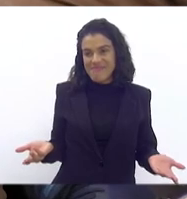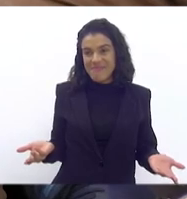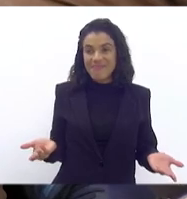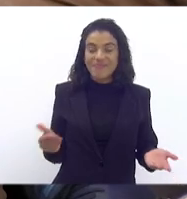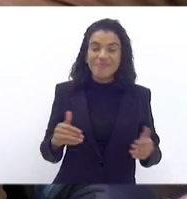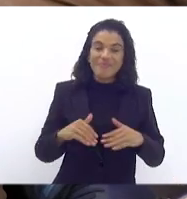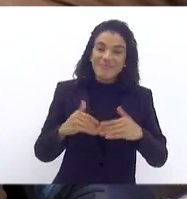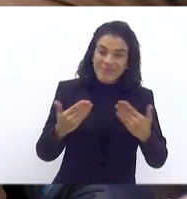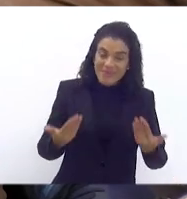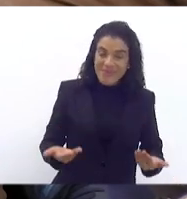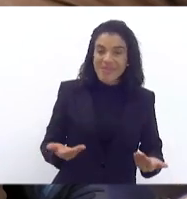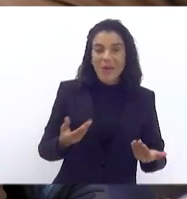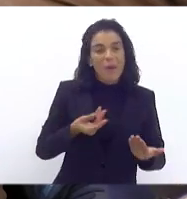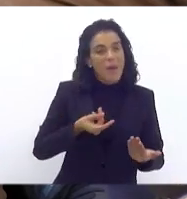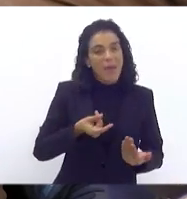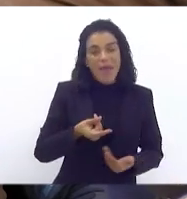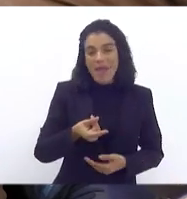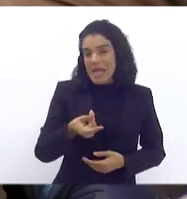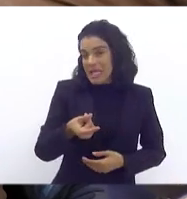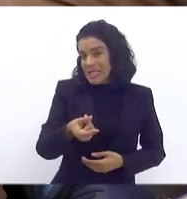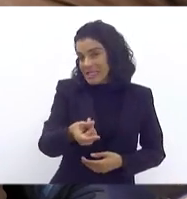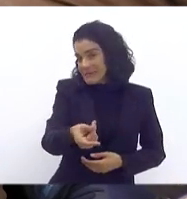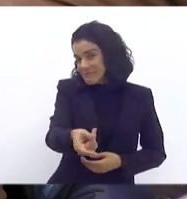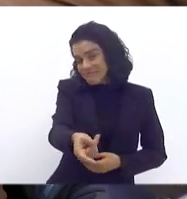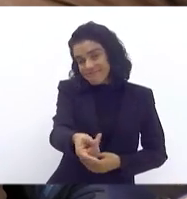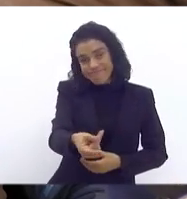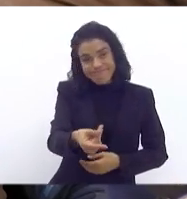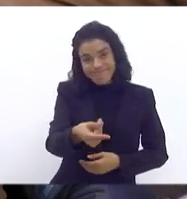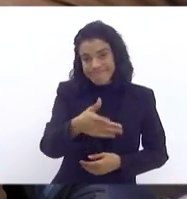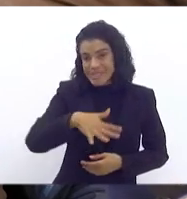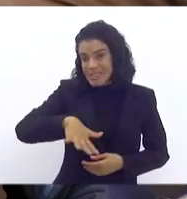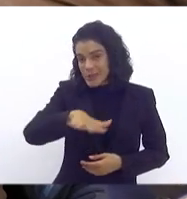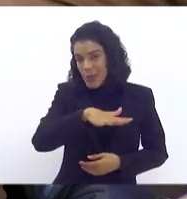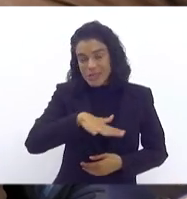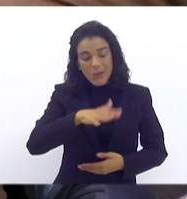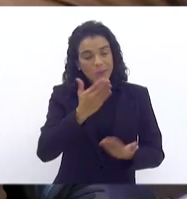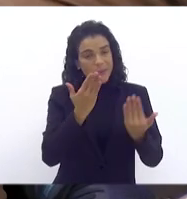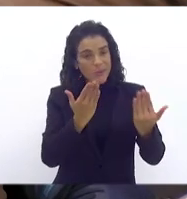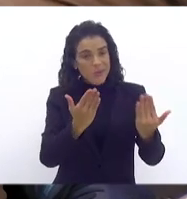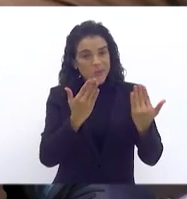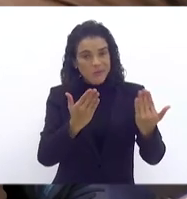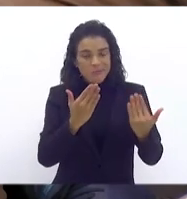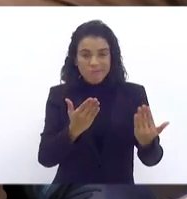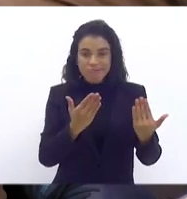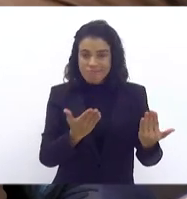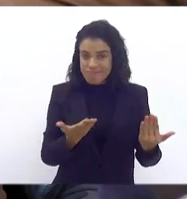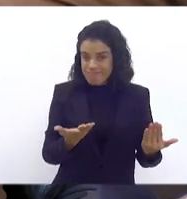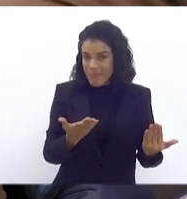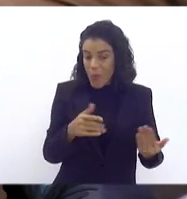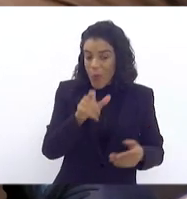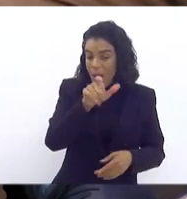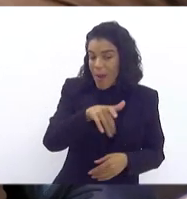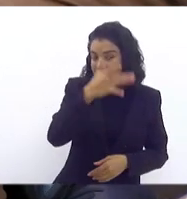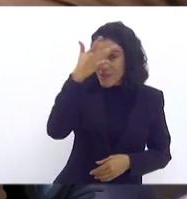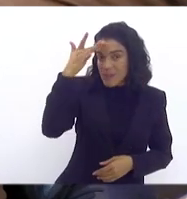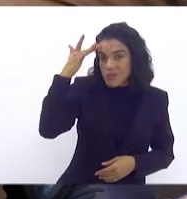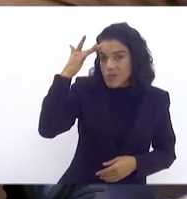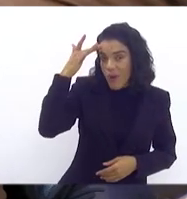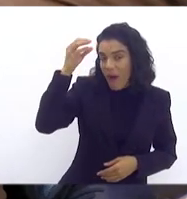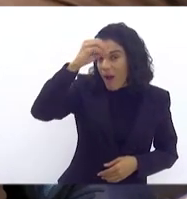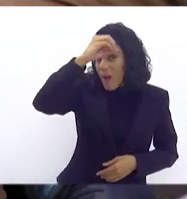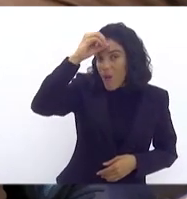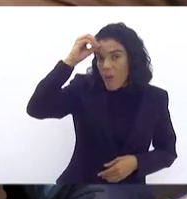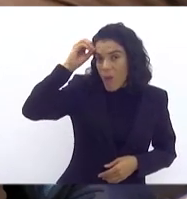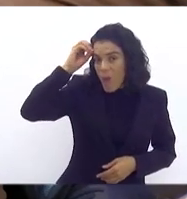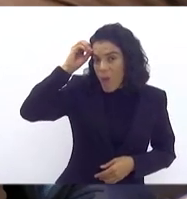então é uma uma eternização dessa condição de suspeito isso de alguém que eh